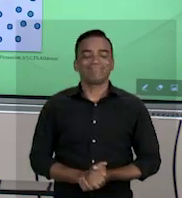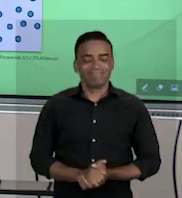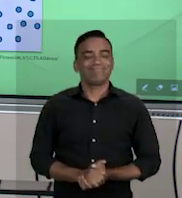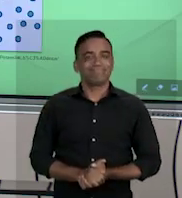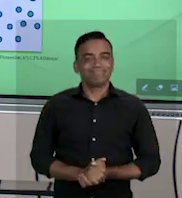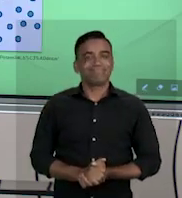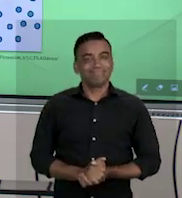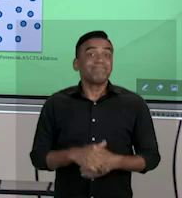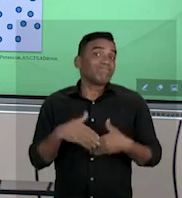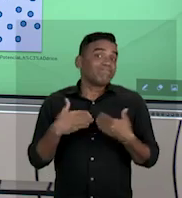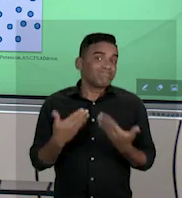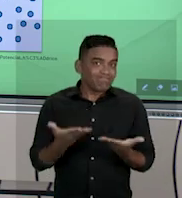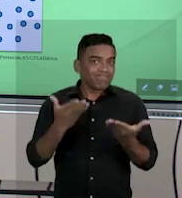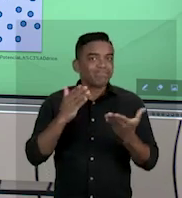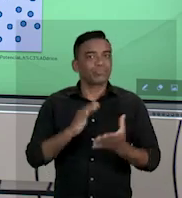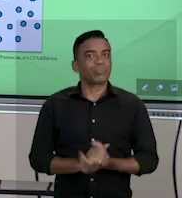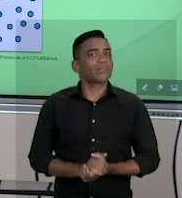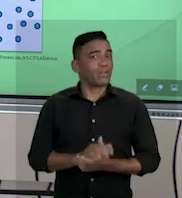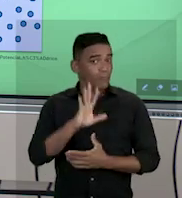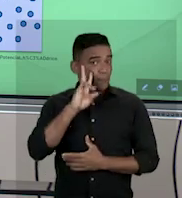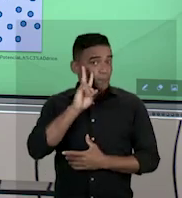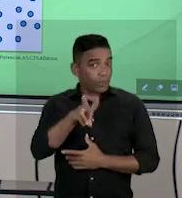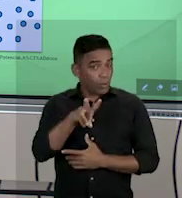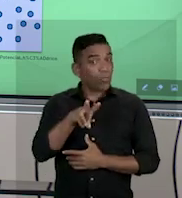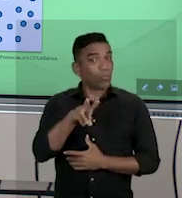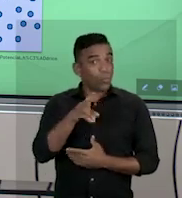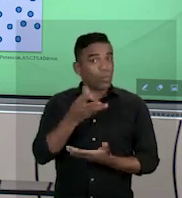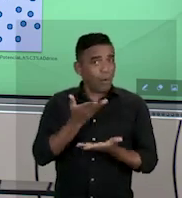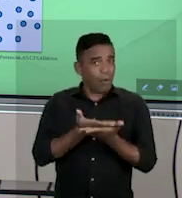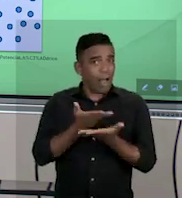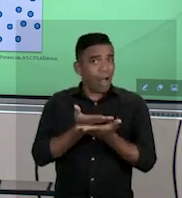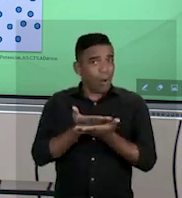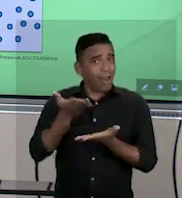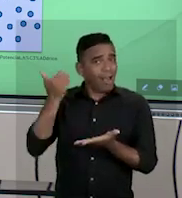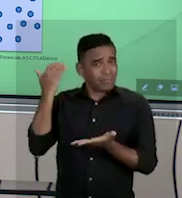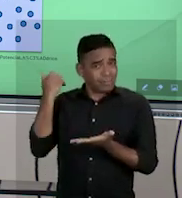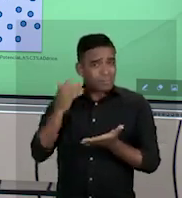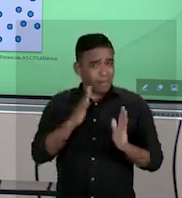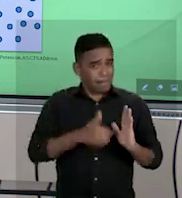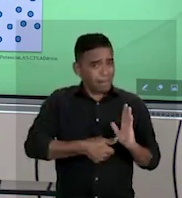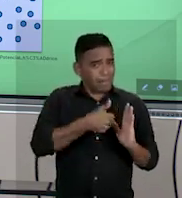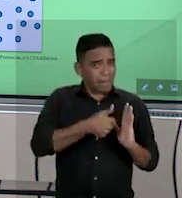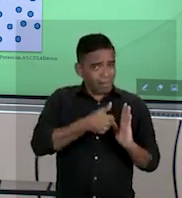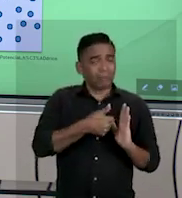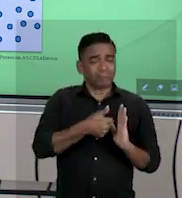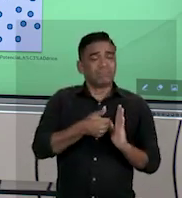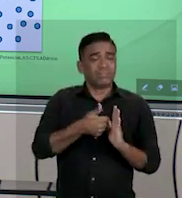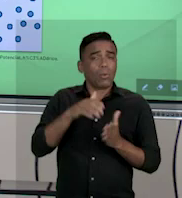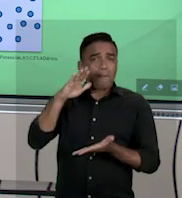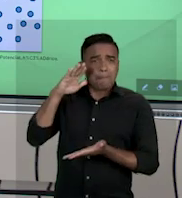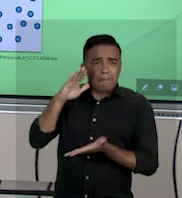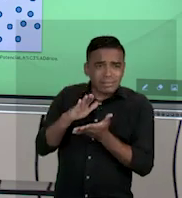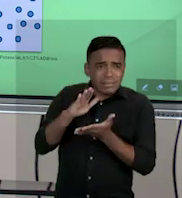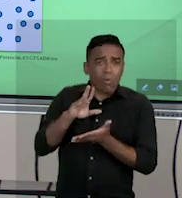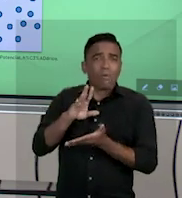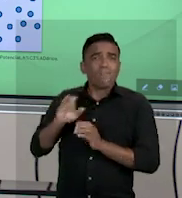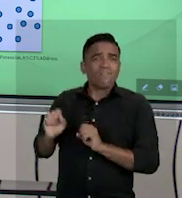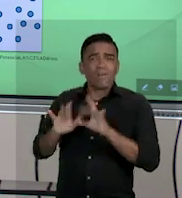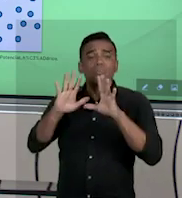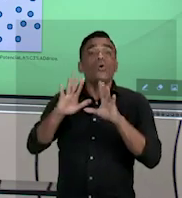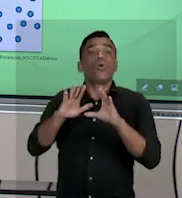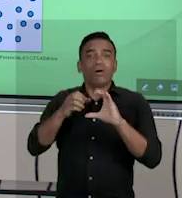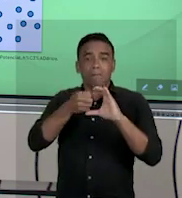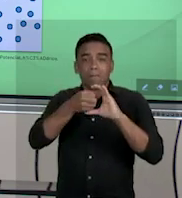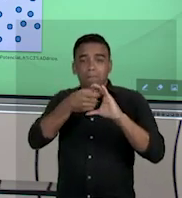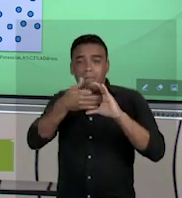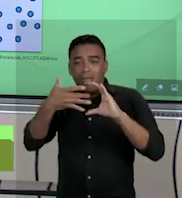Bom, então, nós vimos isso na primeira aula, que a pressão de vapor é importante para o processo de osmose.